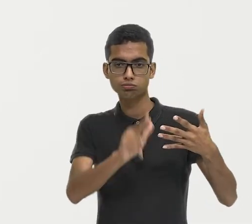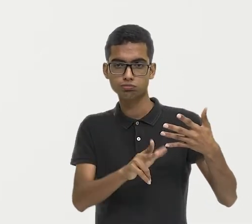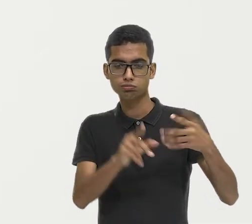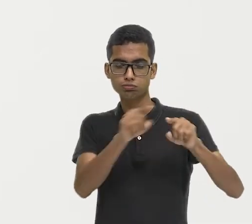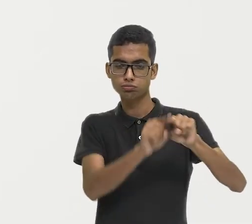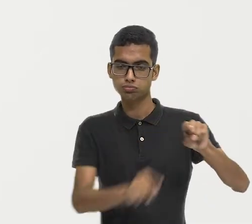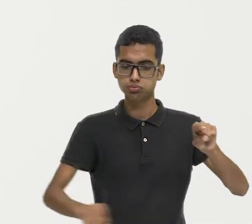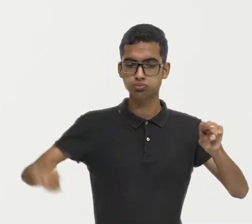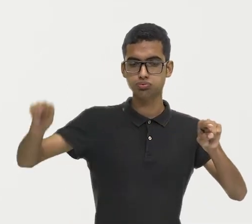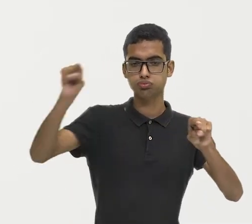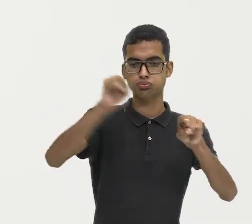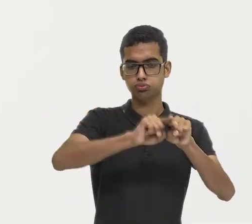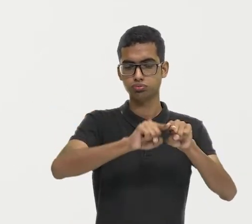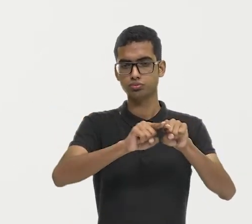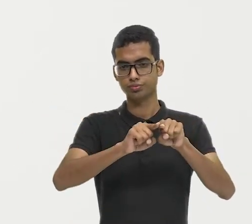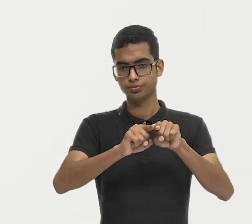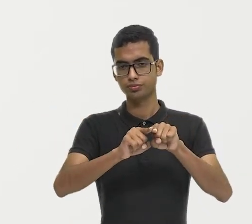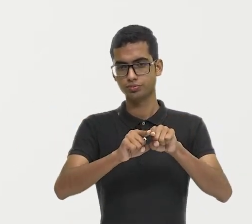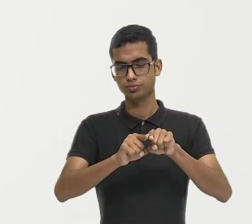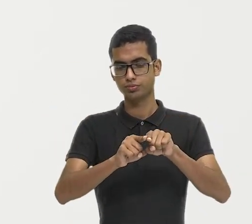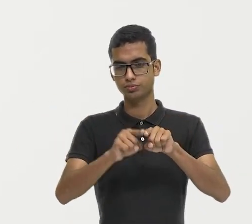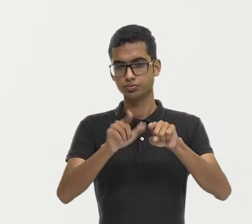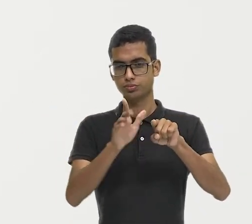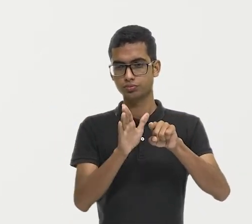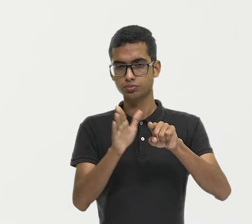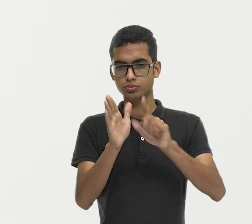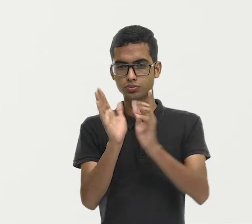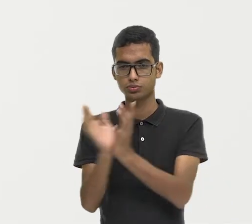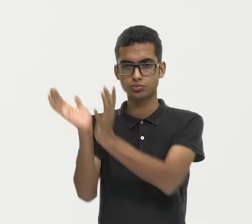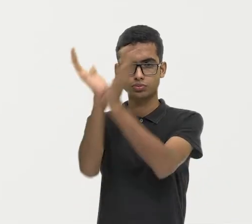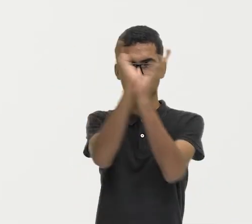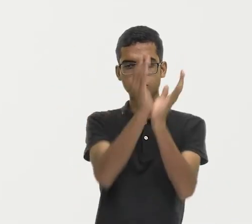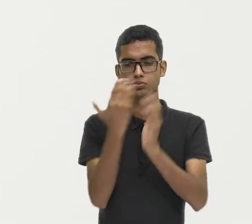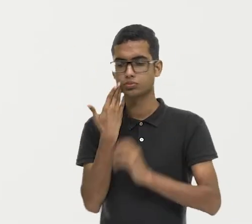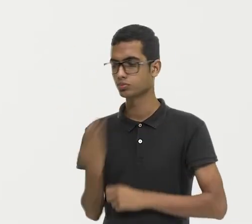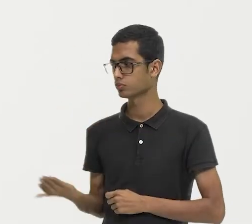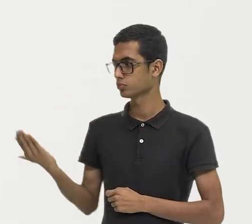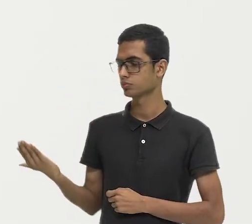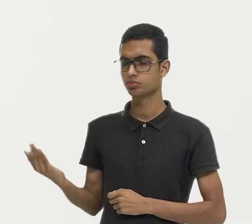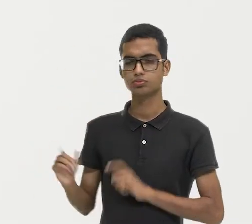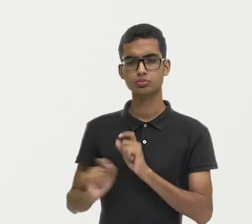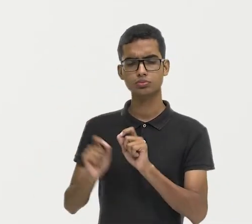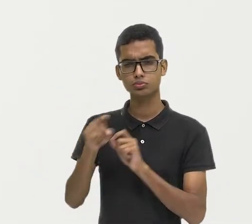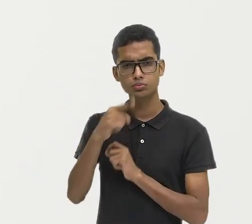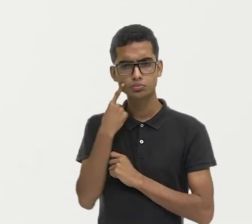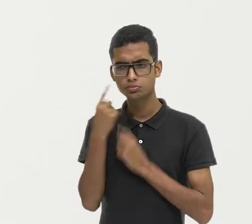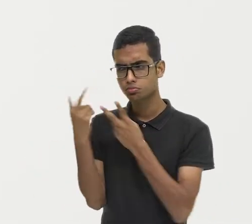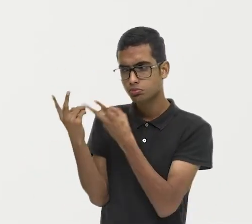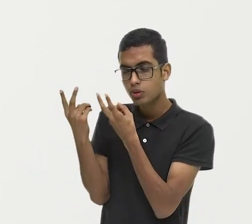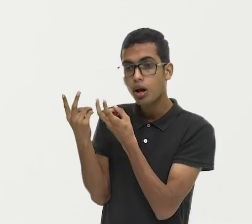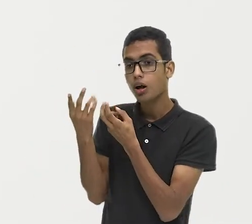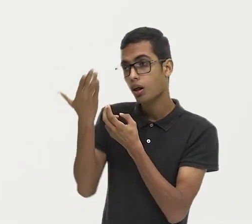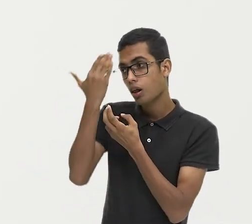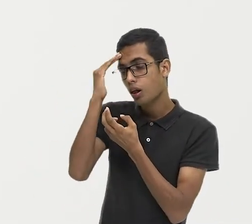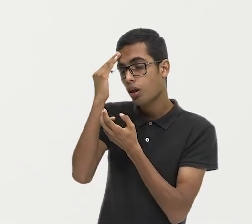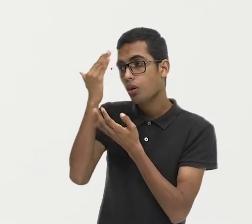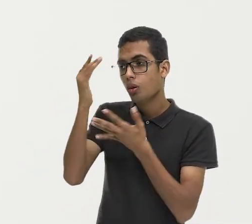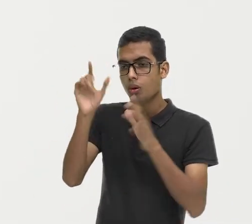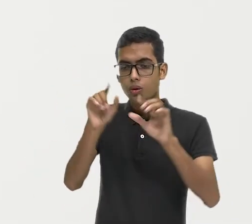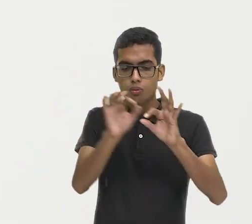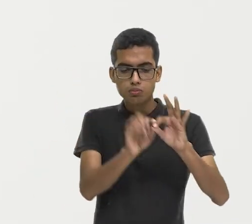no nosso gráfico de setores. Ele vai tratar de, aliás, esse tratamento é para você